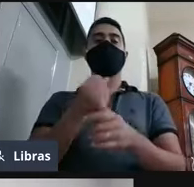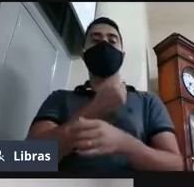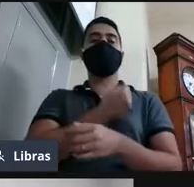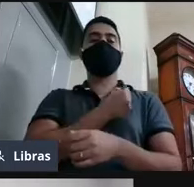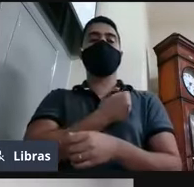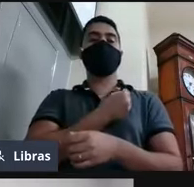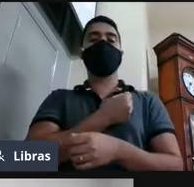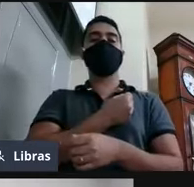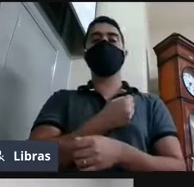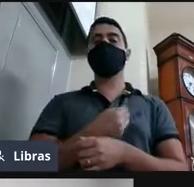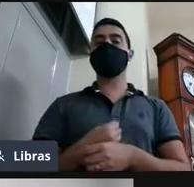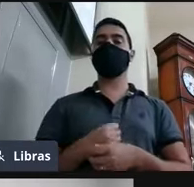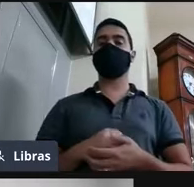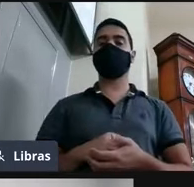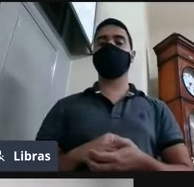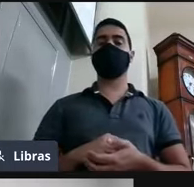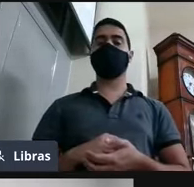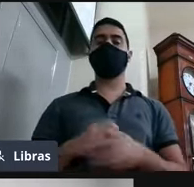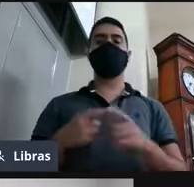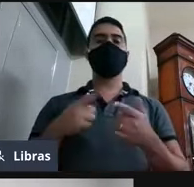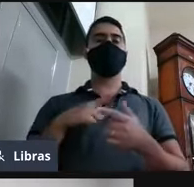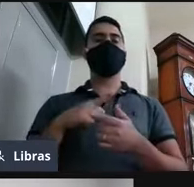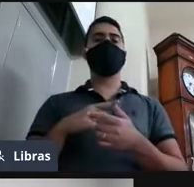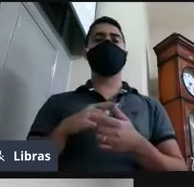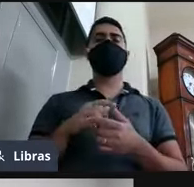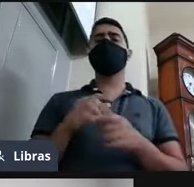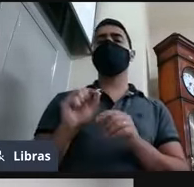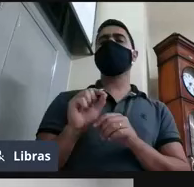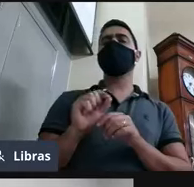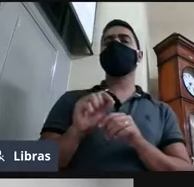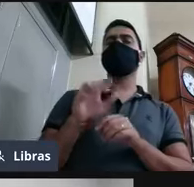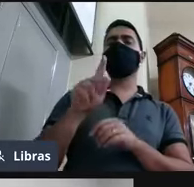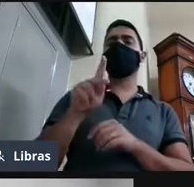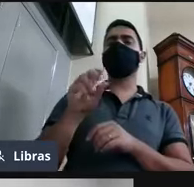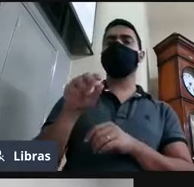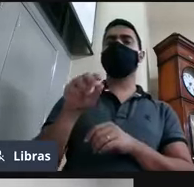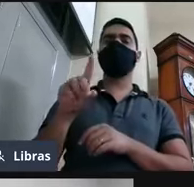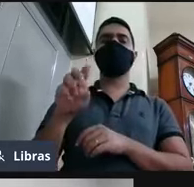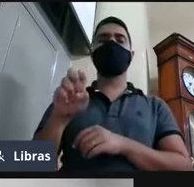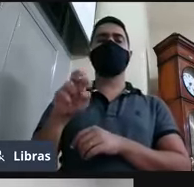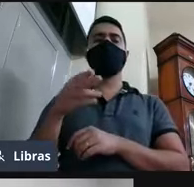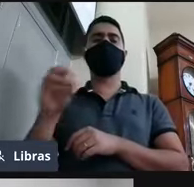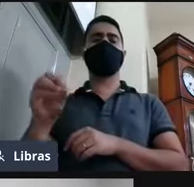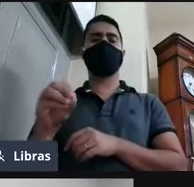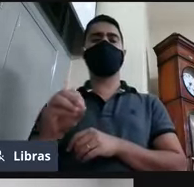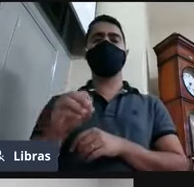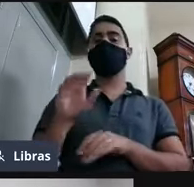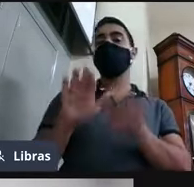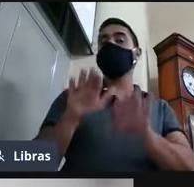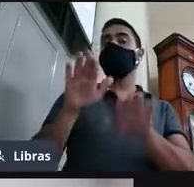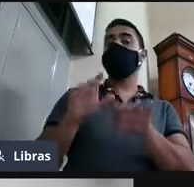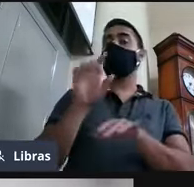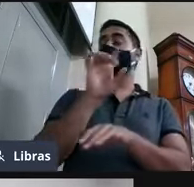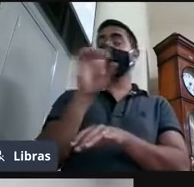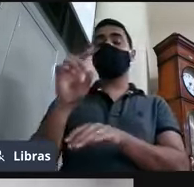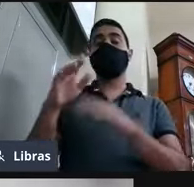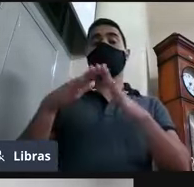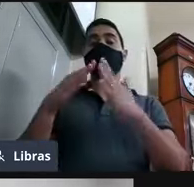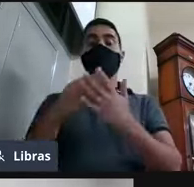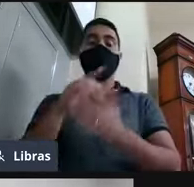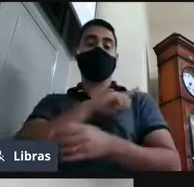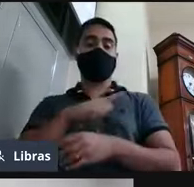fundamental e médio, devido ao coeficiente chamado de fator de ponderação, que varia de acordo com a etapa e a modalidade de ensino. E o